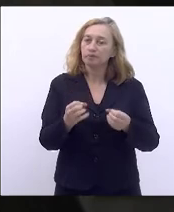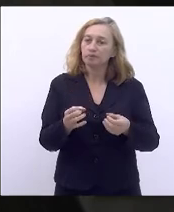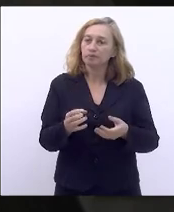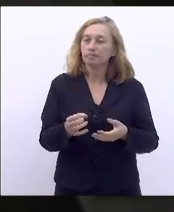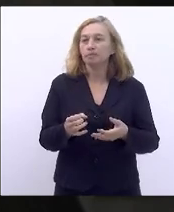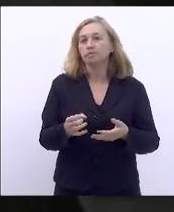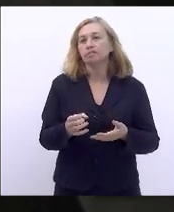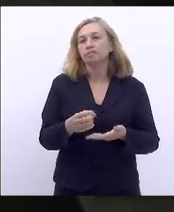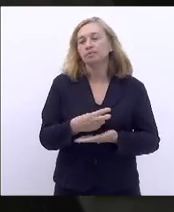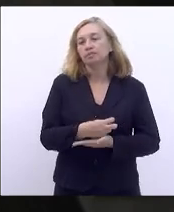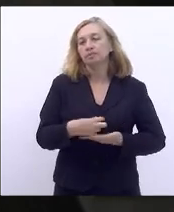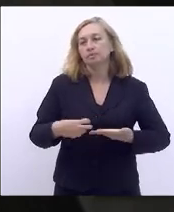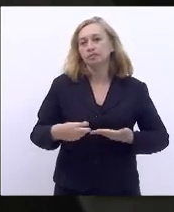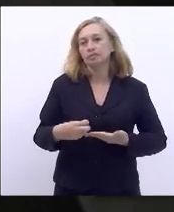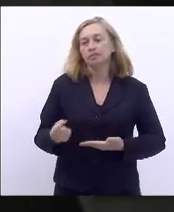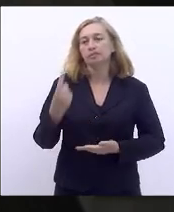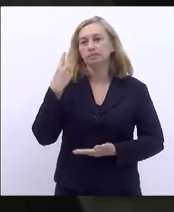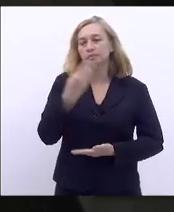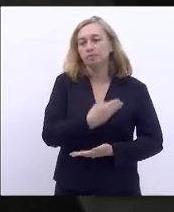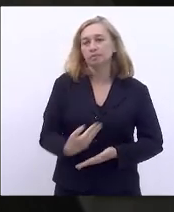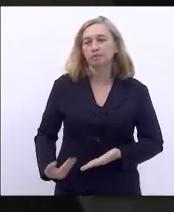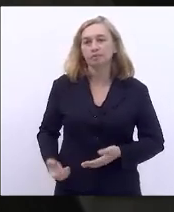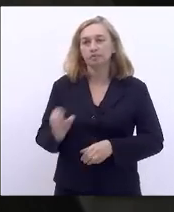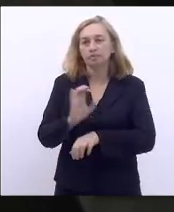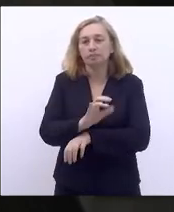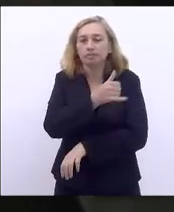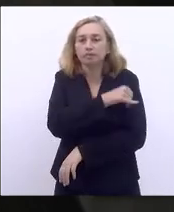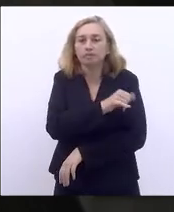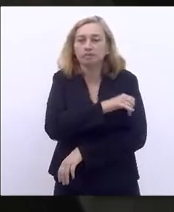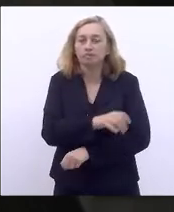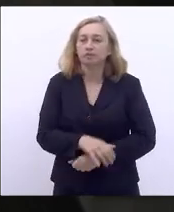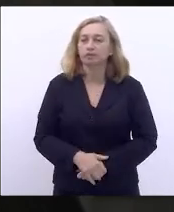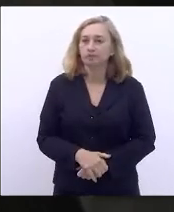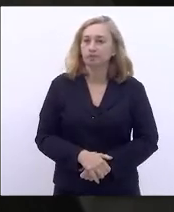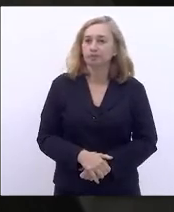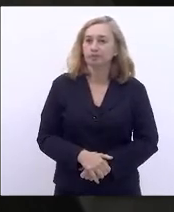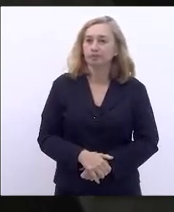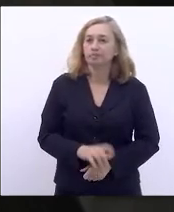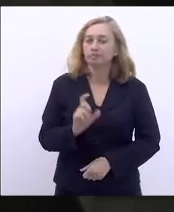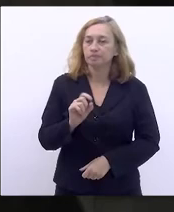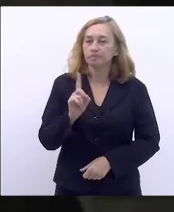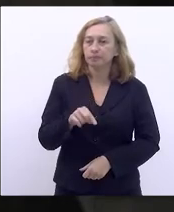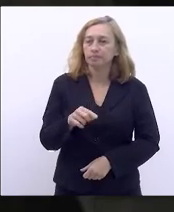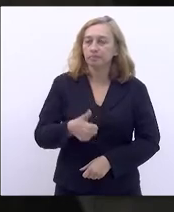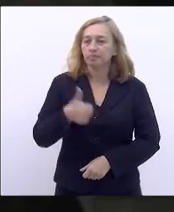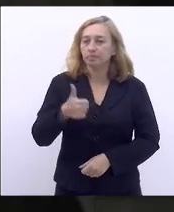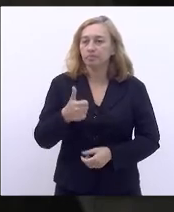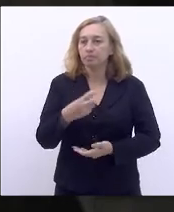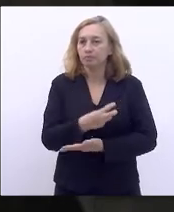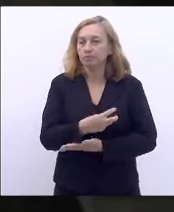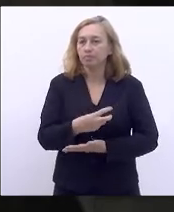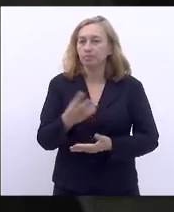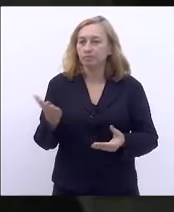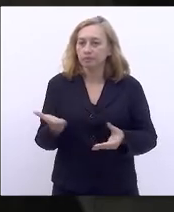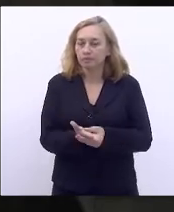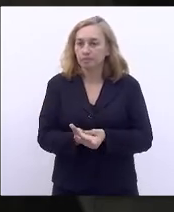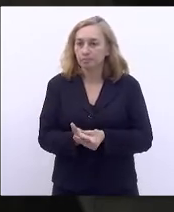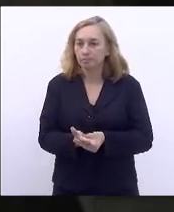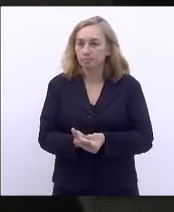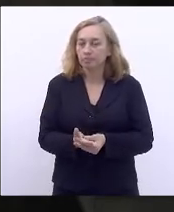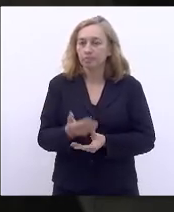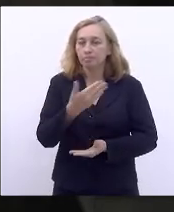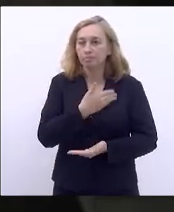impeachment do ex-governador Wilson Witzel aqui no estado do Rio de Janeiro, que é o primeiro processo de impeachment de um governador